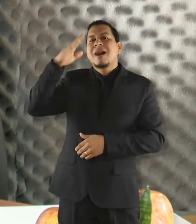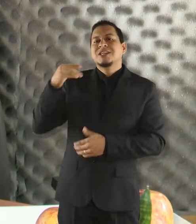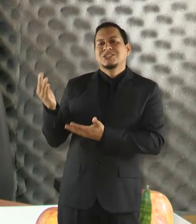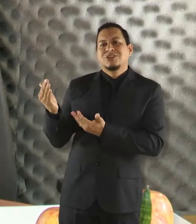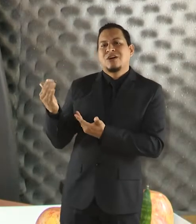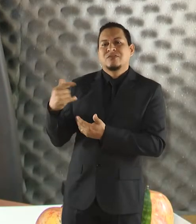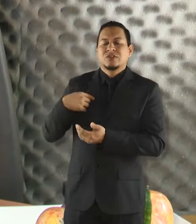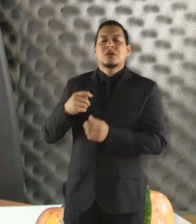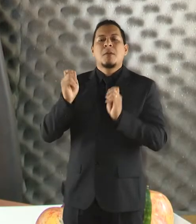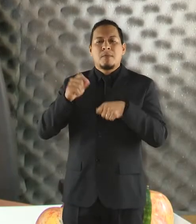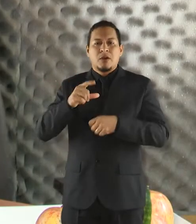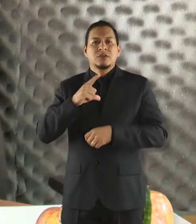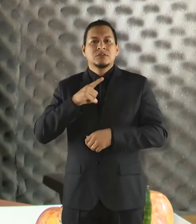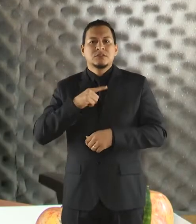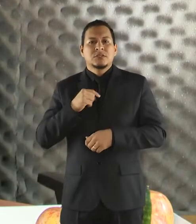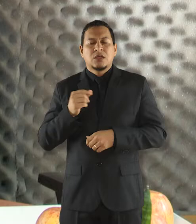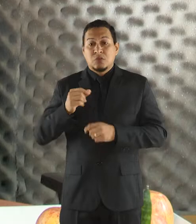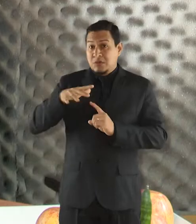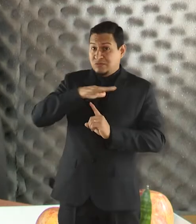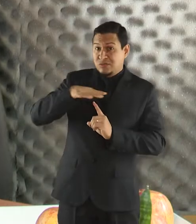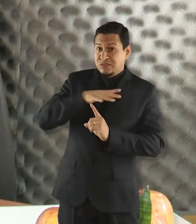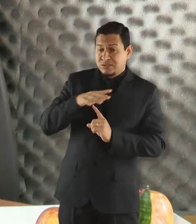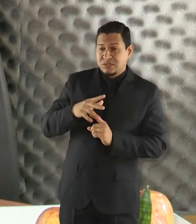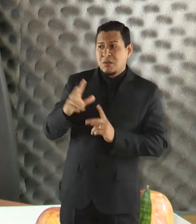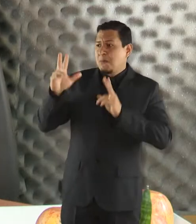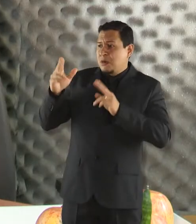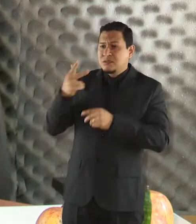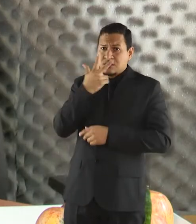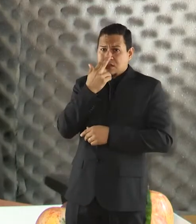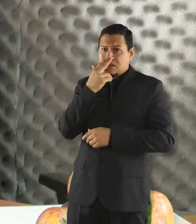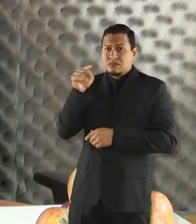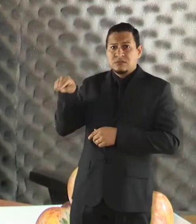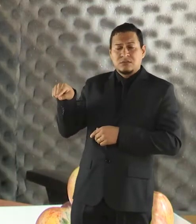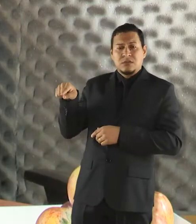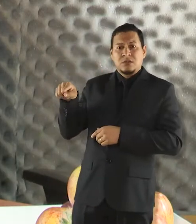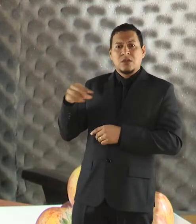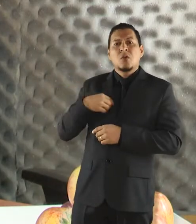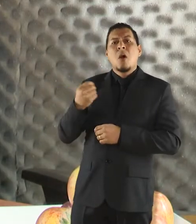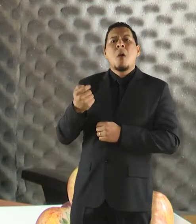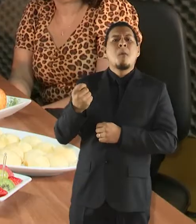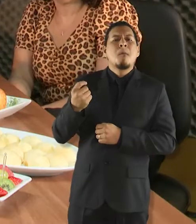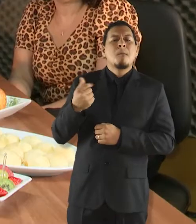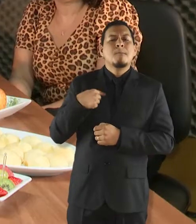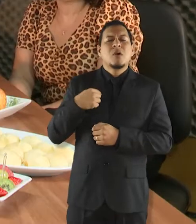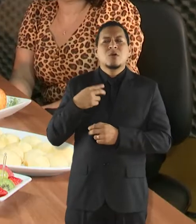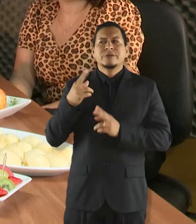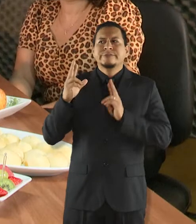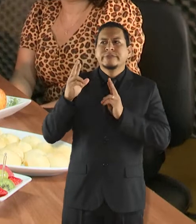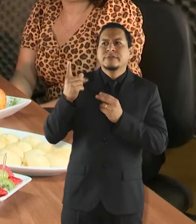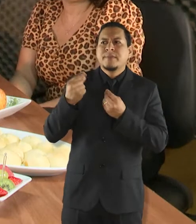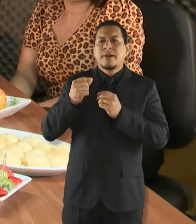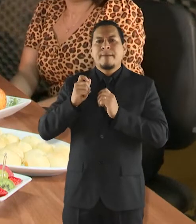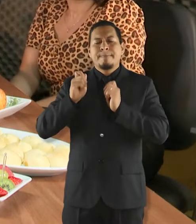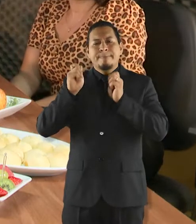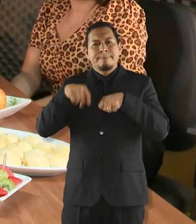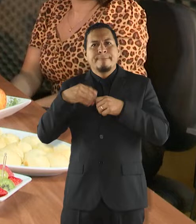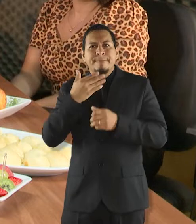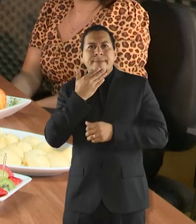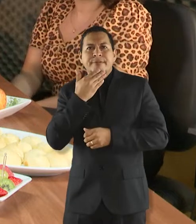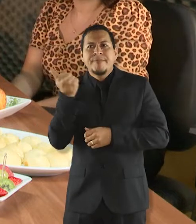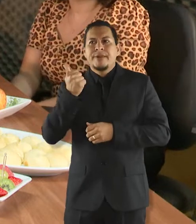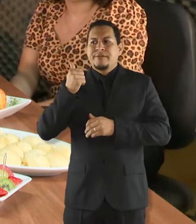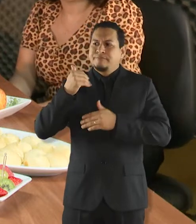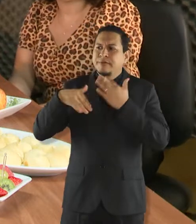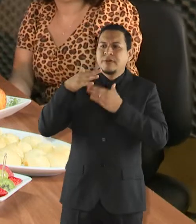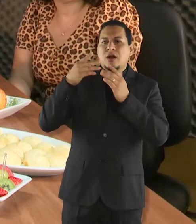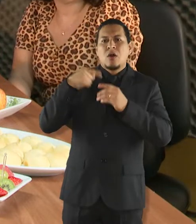né, que agora podem também estar numa situação semelhante à Aurilene e assim com pouca expectativa, né, para melhorar, para